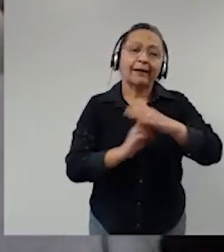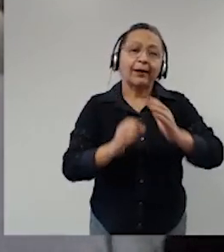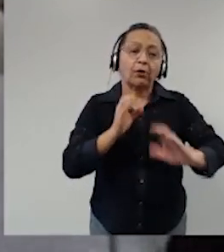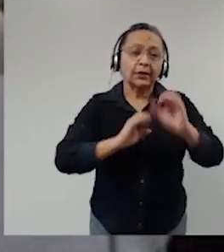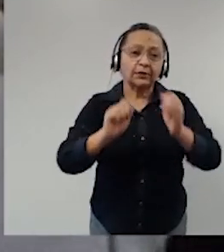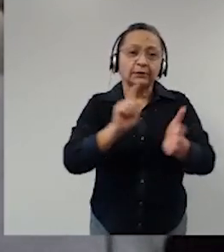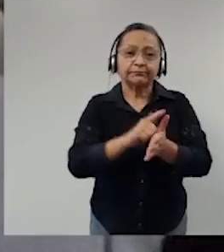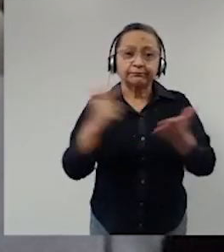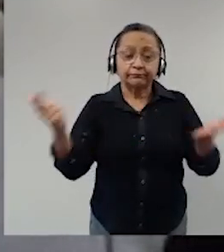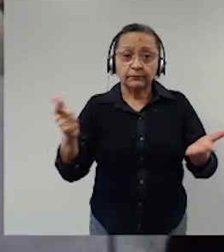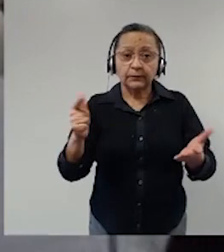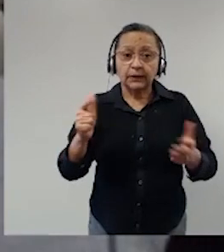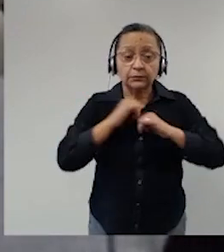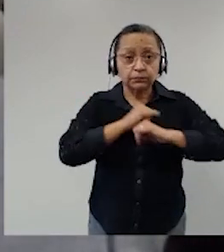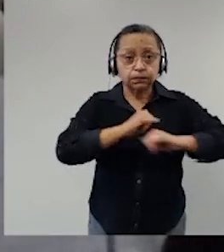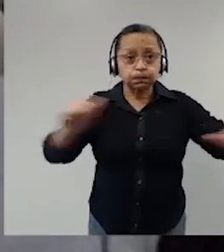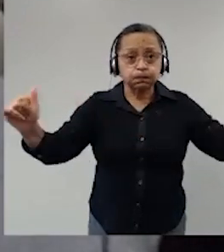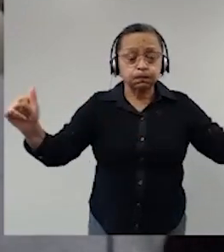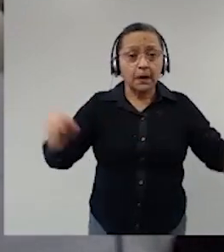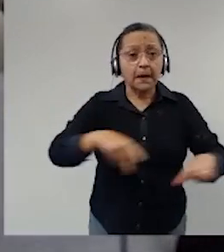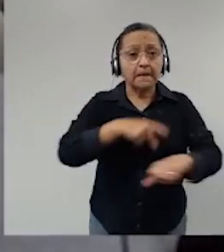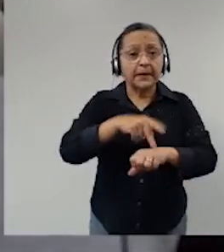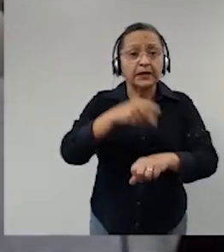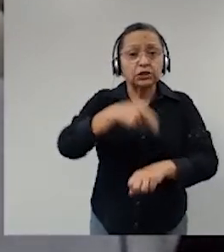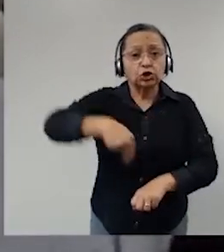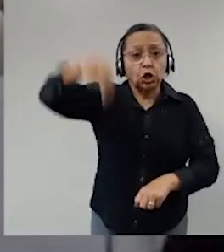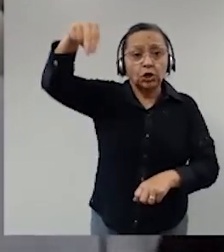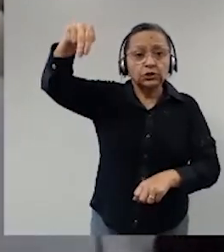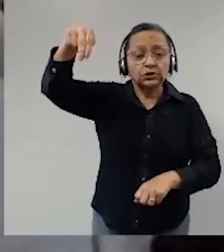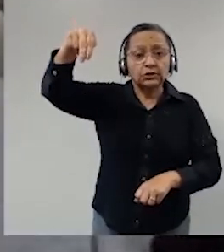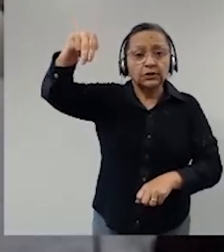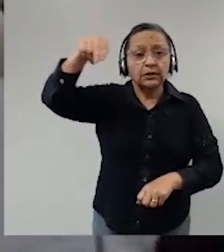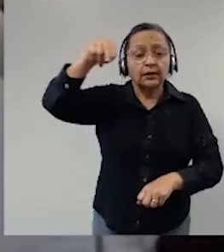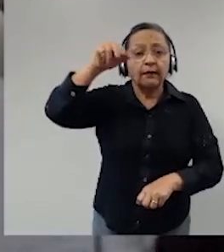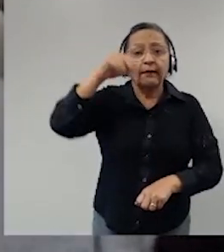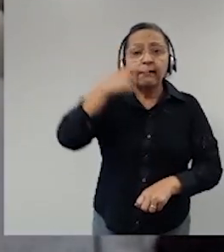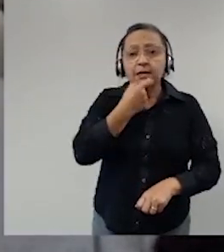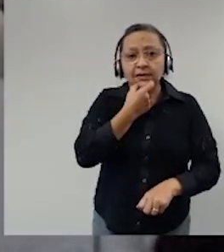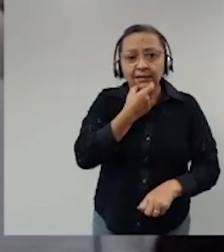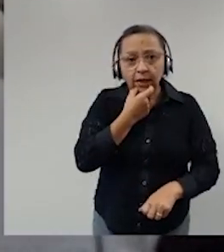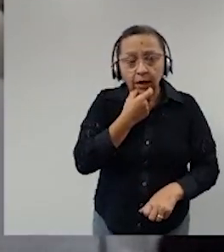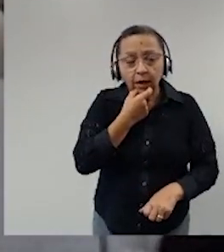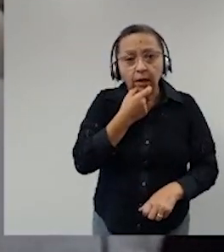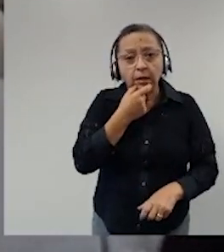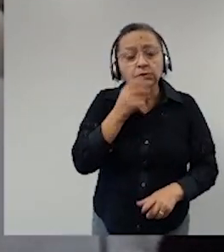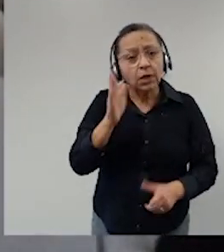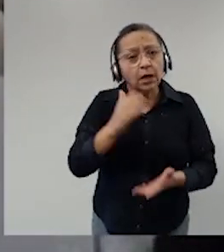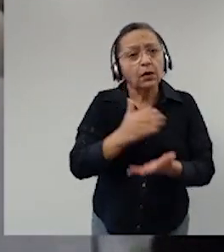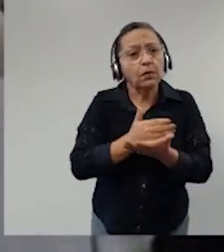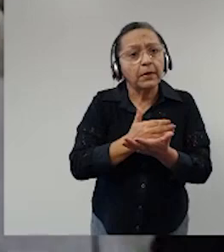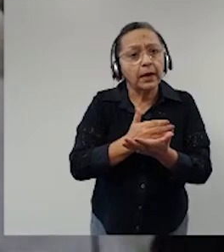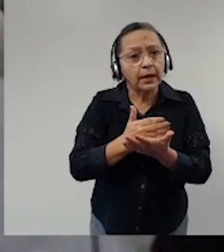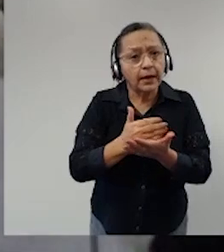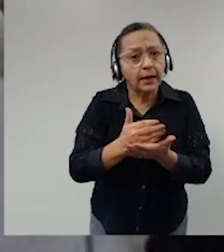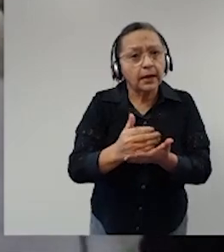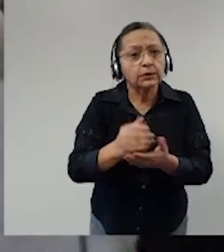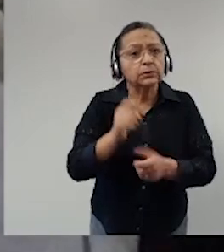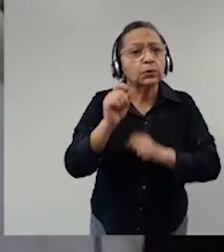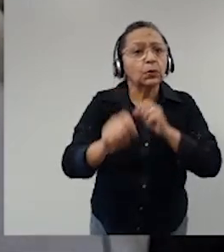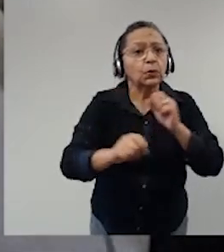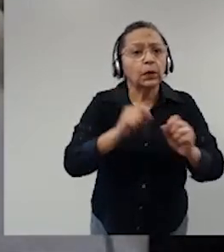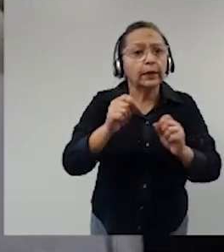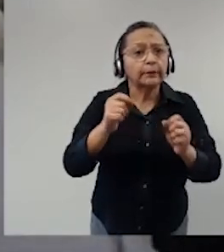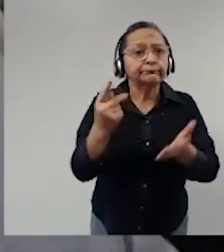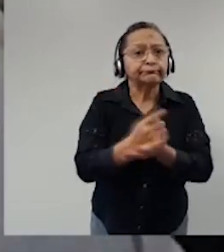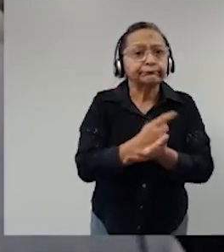norte da Inglaterra, começando a haver um número de aumento de casos